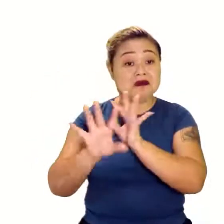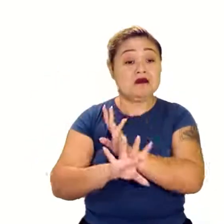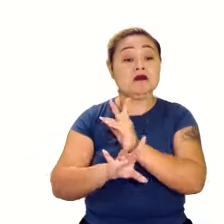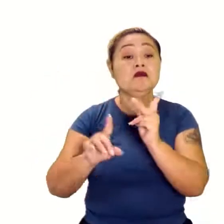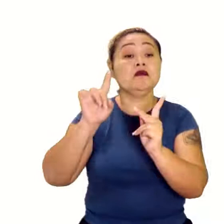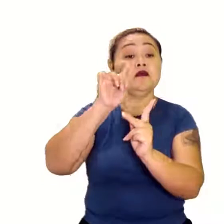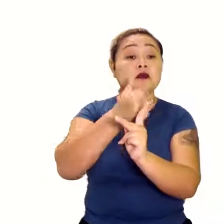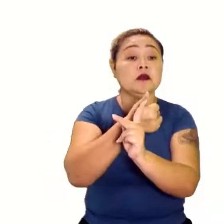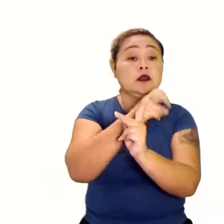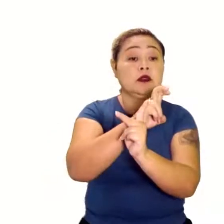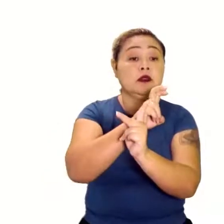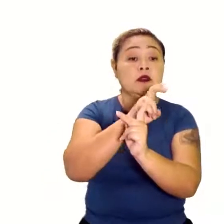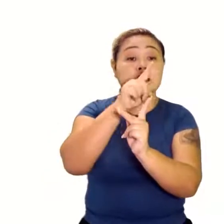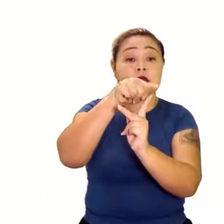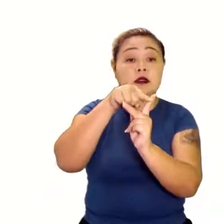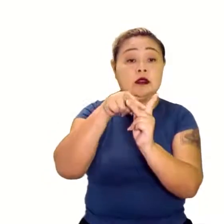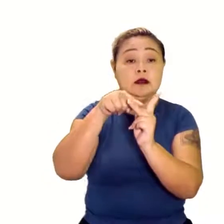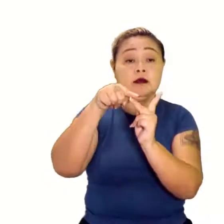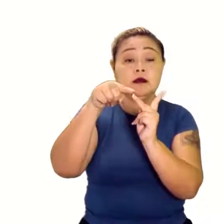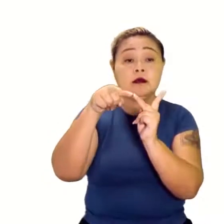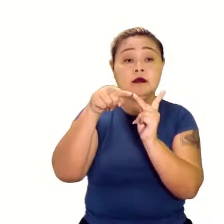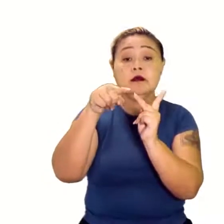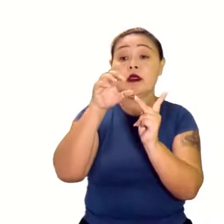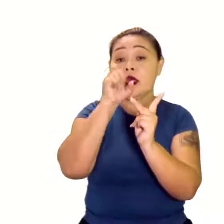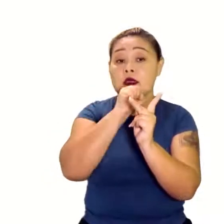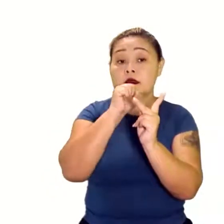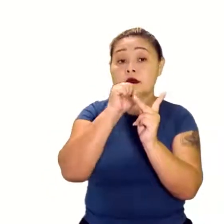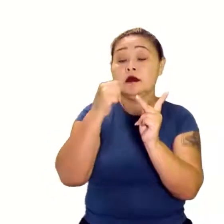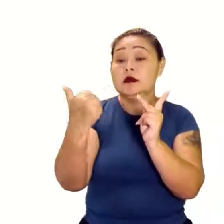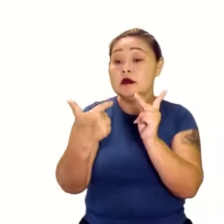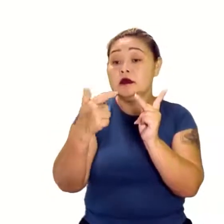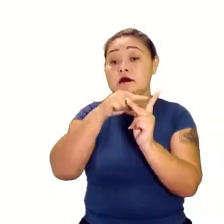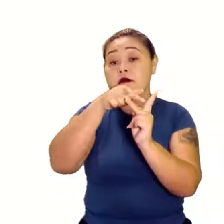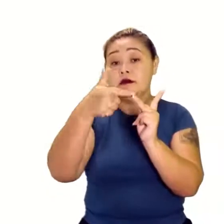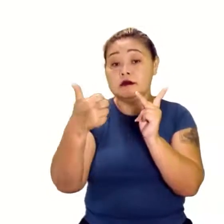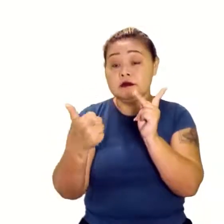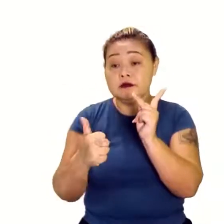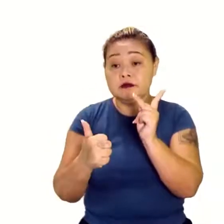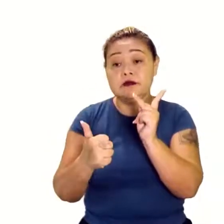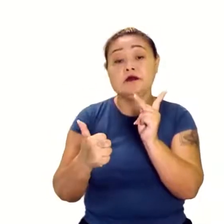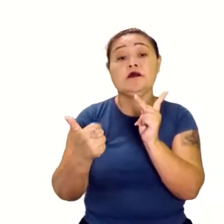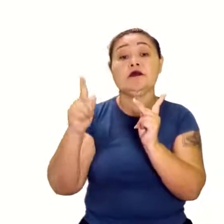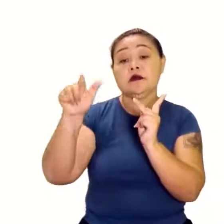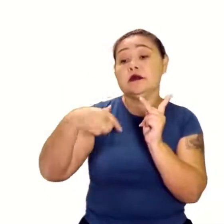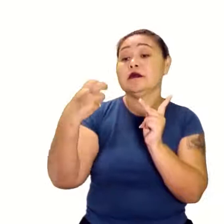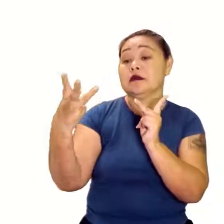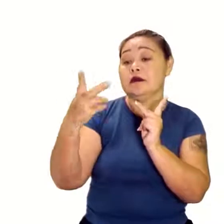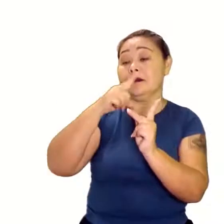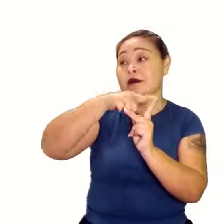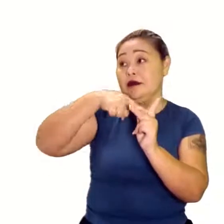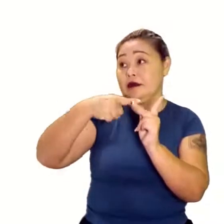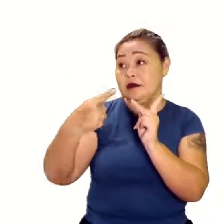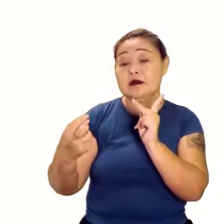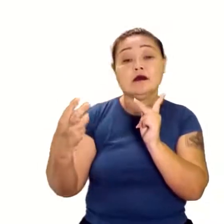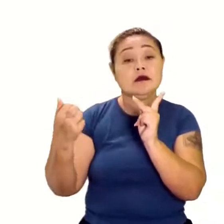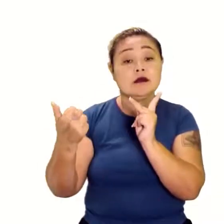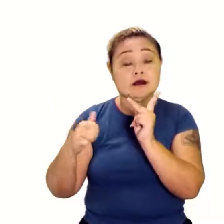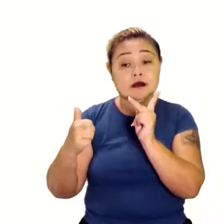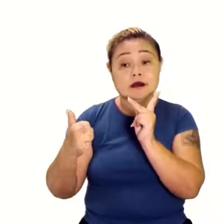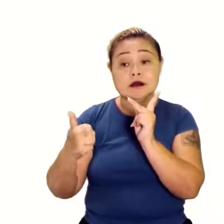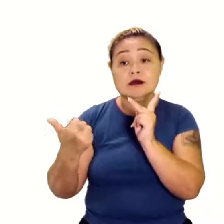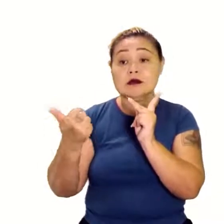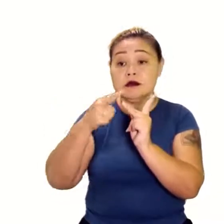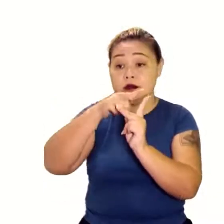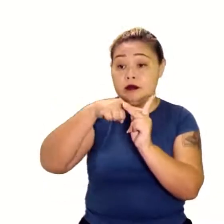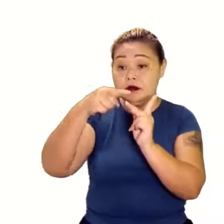Agora, temos 15 laranjas menos 12 laranjas. 3 laranjas. 3 laranjas. No caso, as minhas laranjas